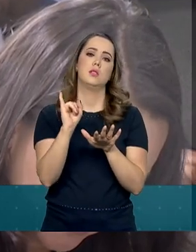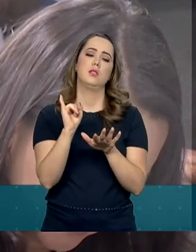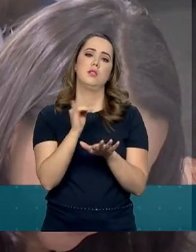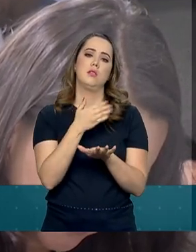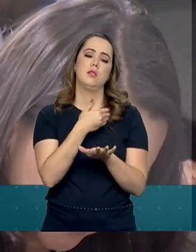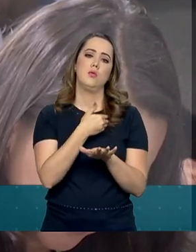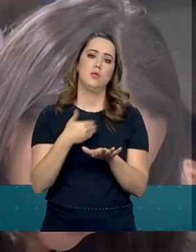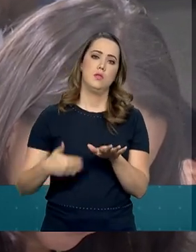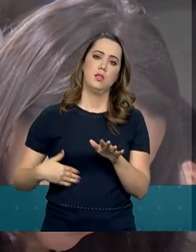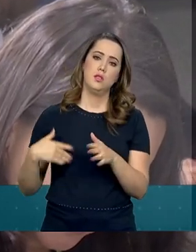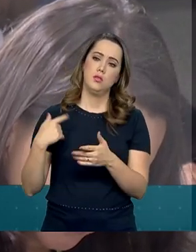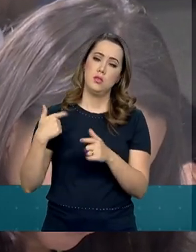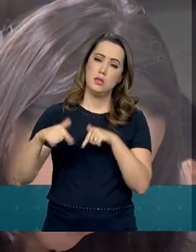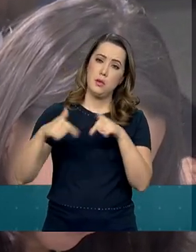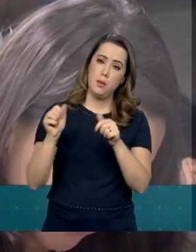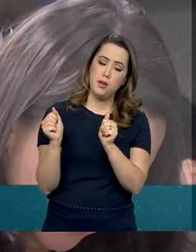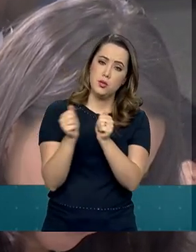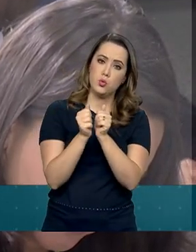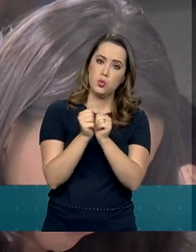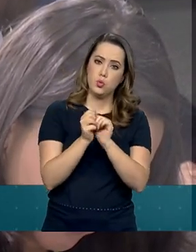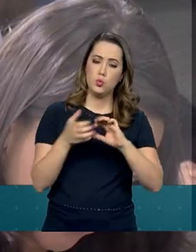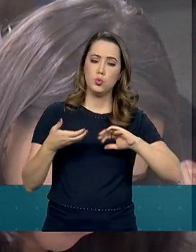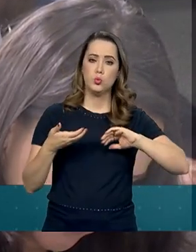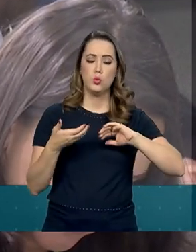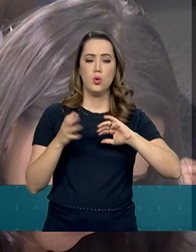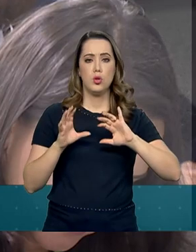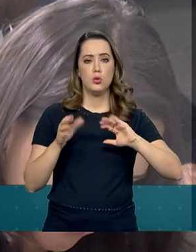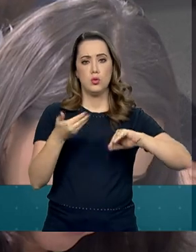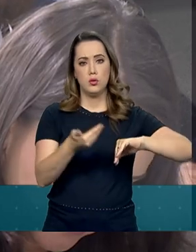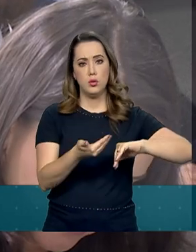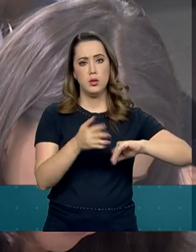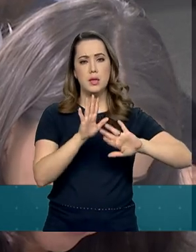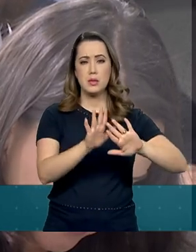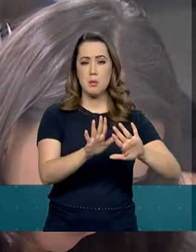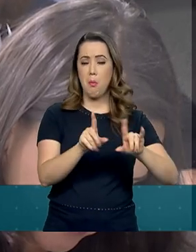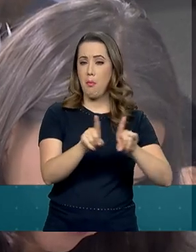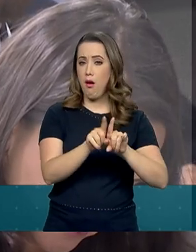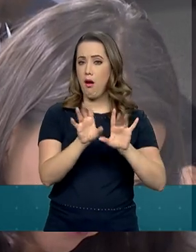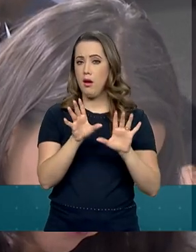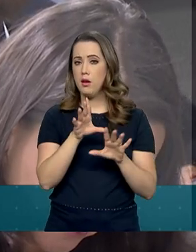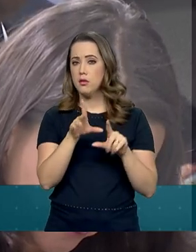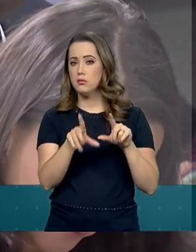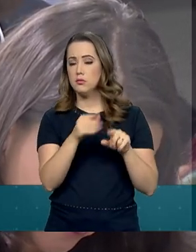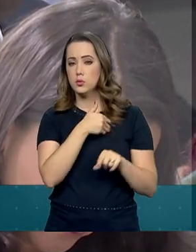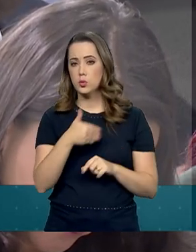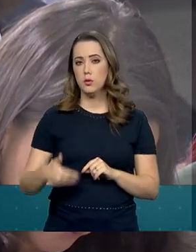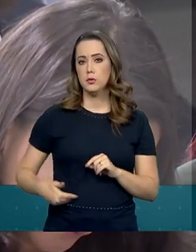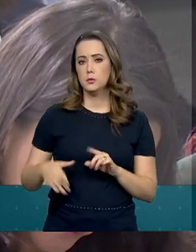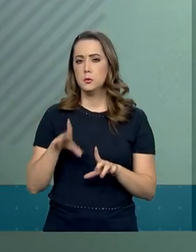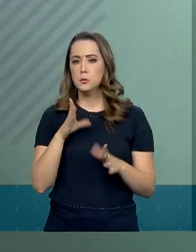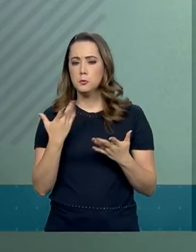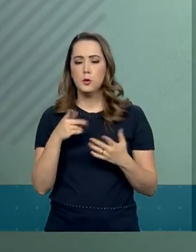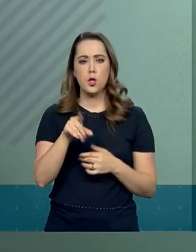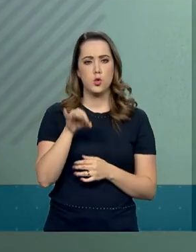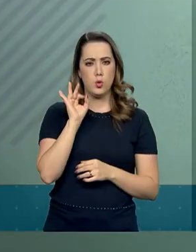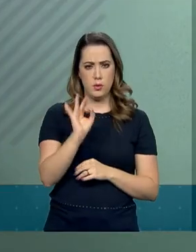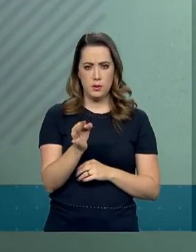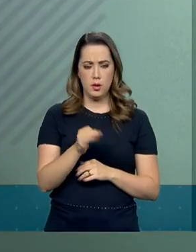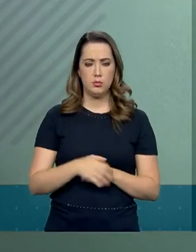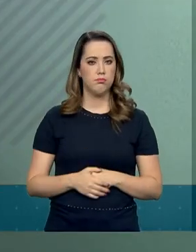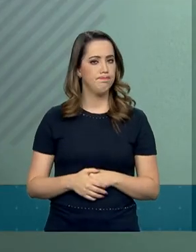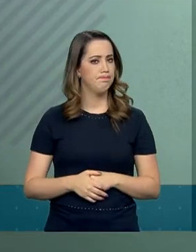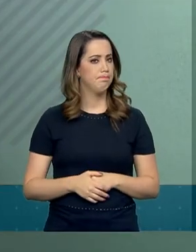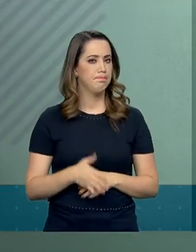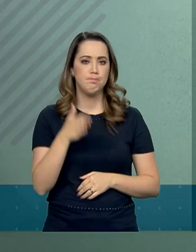governadores atuassem junto às bancadas mas houve uma definição por parte do governo com relação a essa questão não desconheço essa